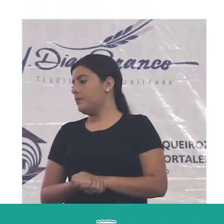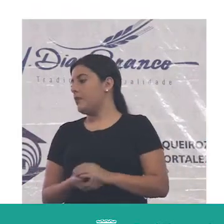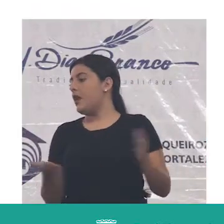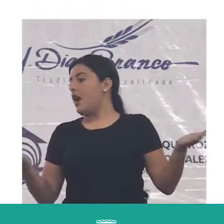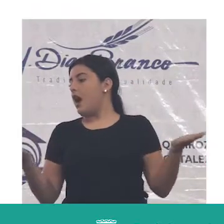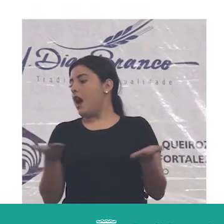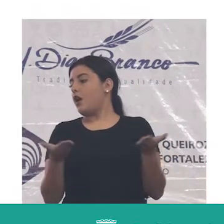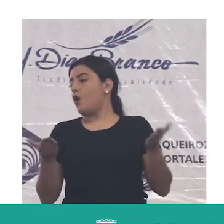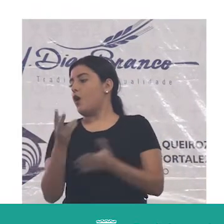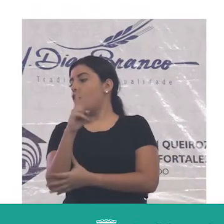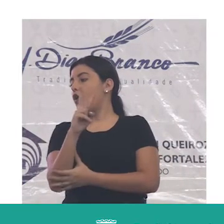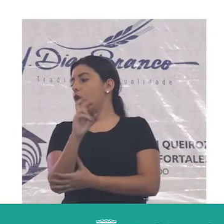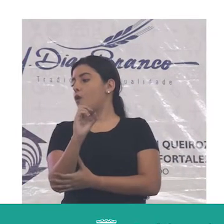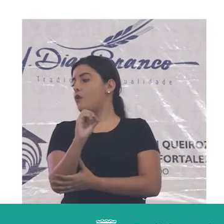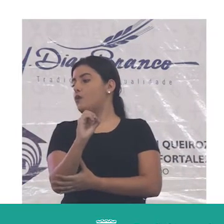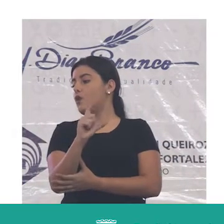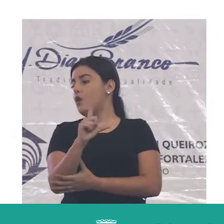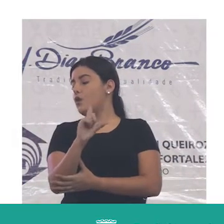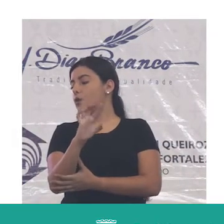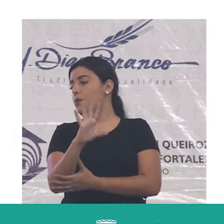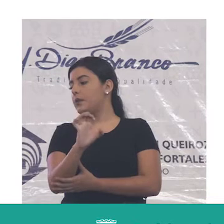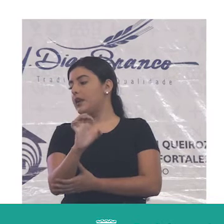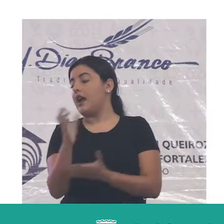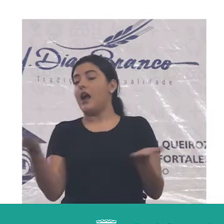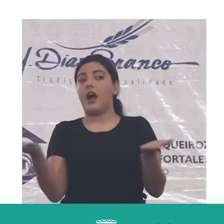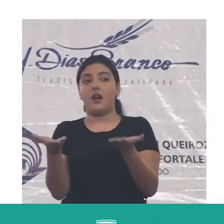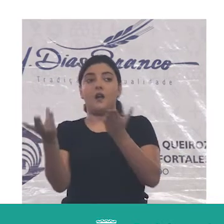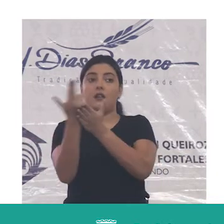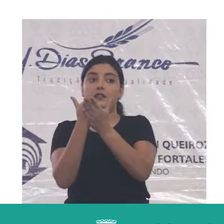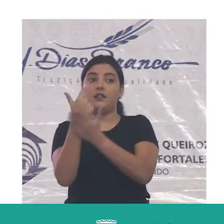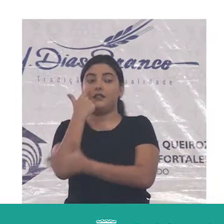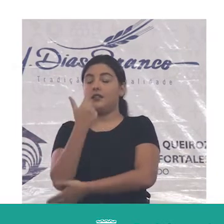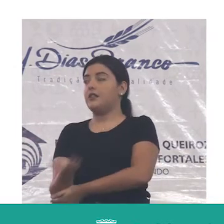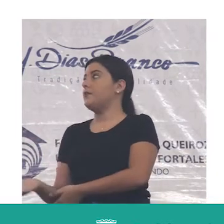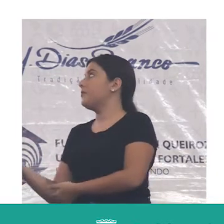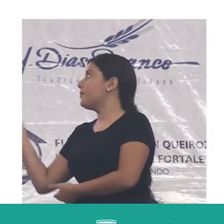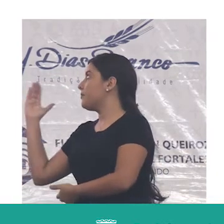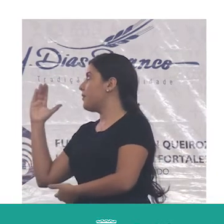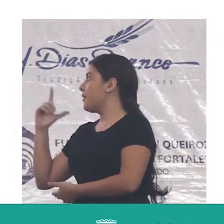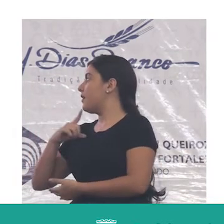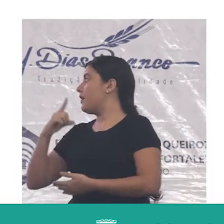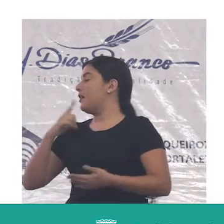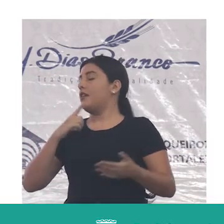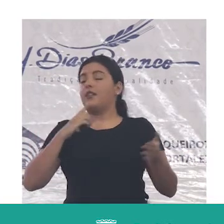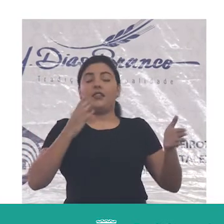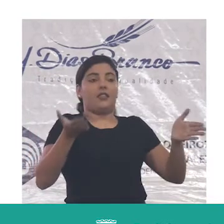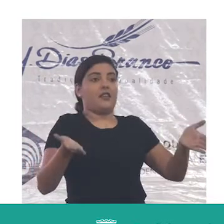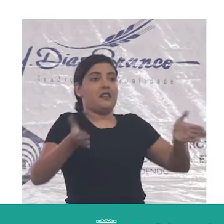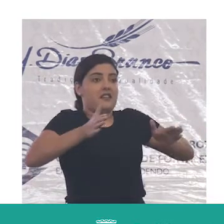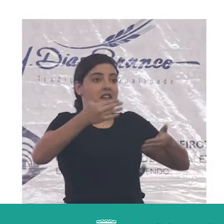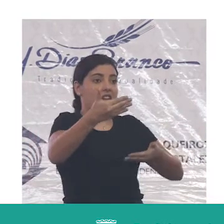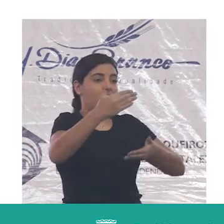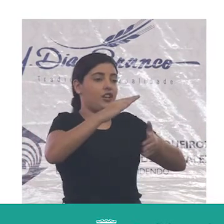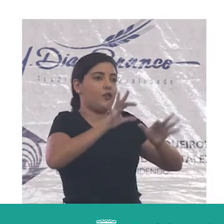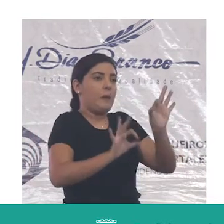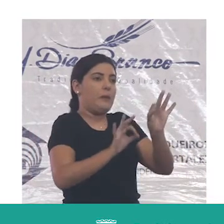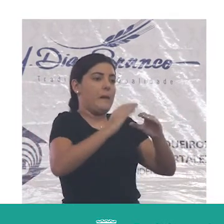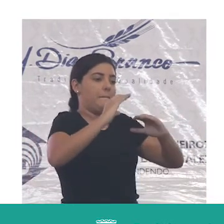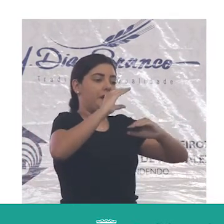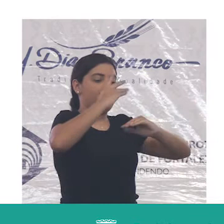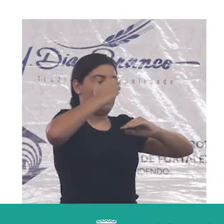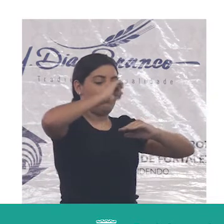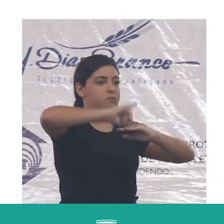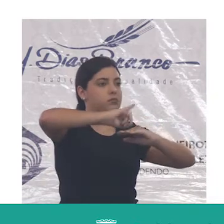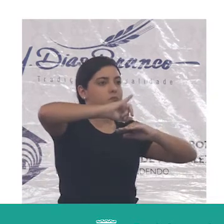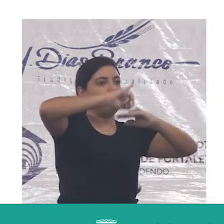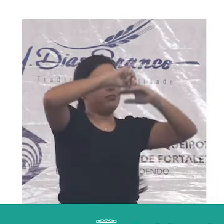Volume. Você deve estar olhando para essa figurazinha aí, ó. Eu tenho várias caixinhas, uma em cima da outra, organizadas.